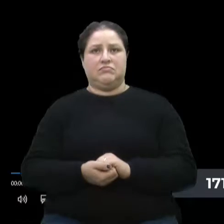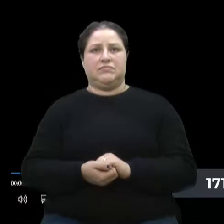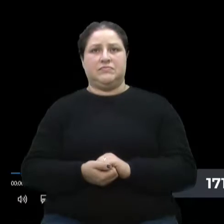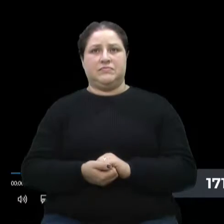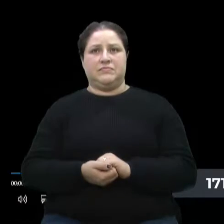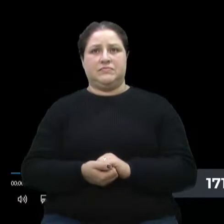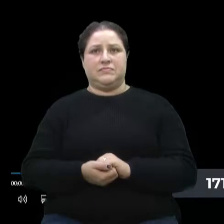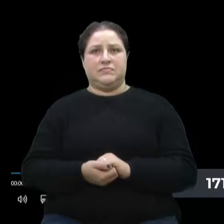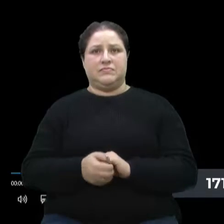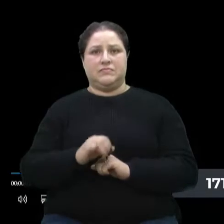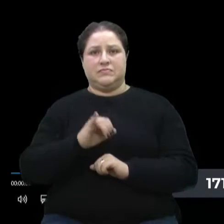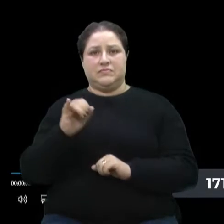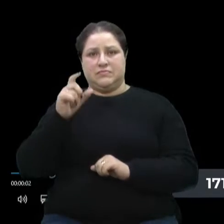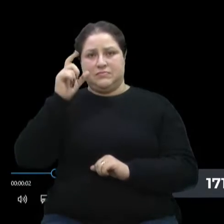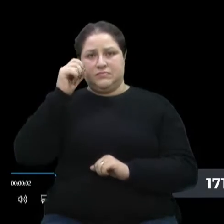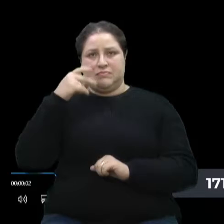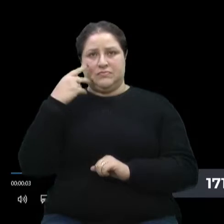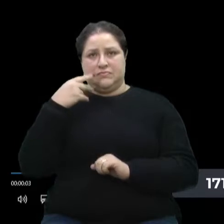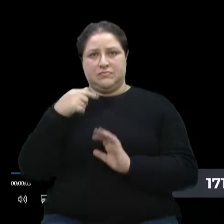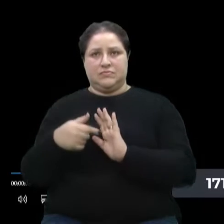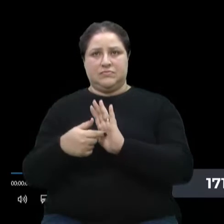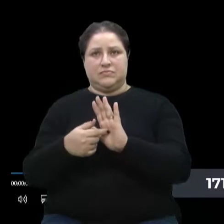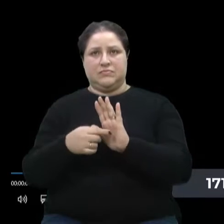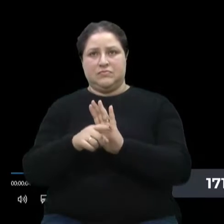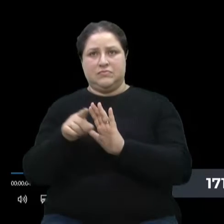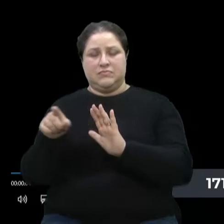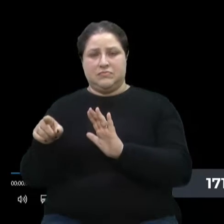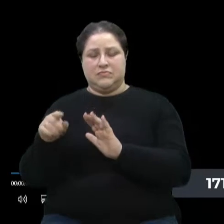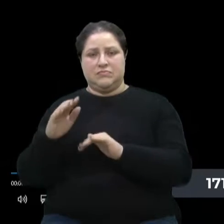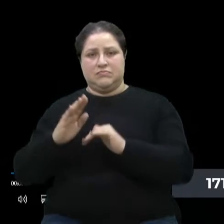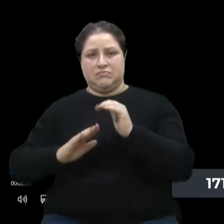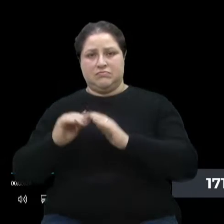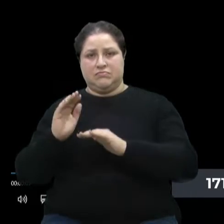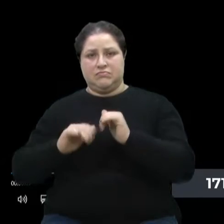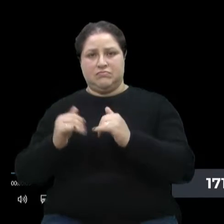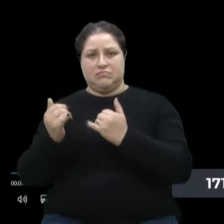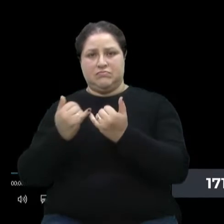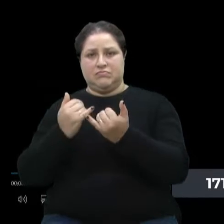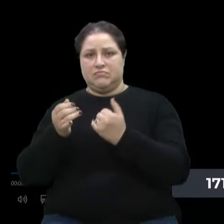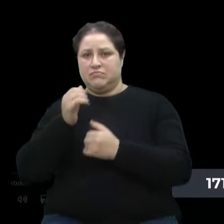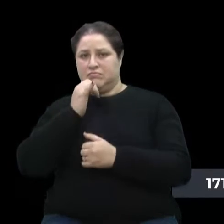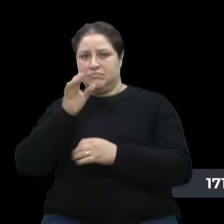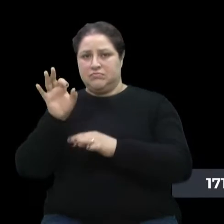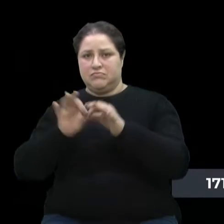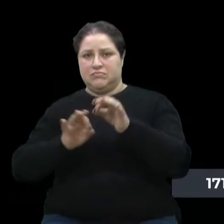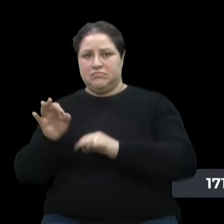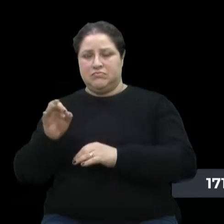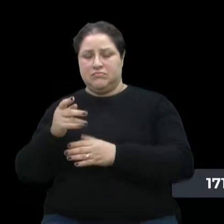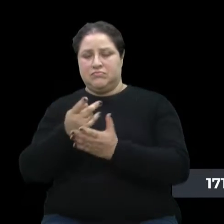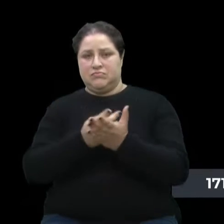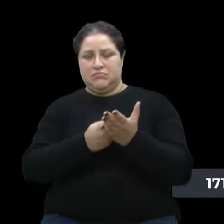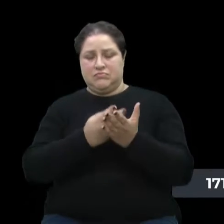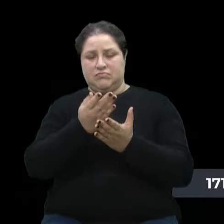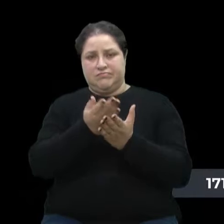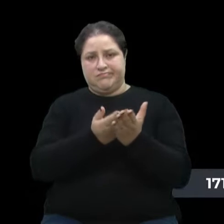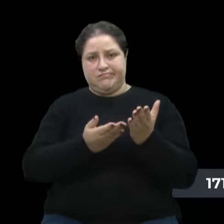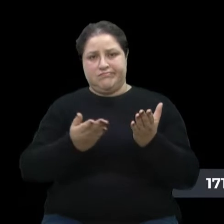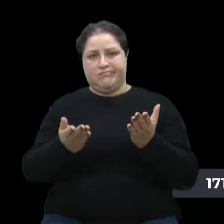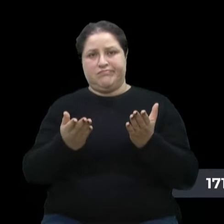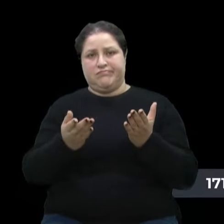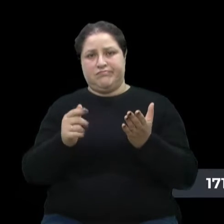Olá, vereador Scalco, e hoje eu quero mostrar para vocês o exemplo prático do projeto que eu protocolei sobre inauguração de